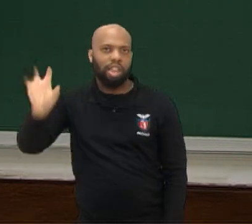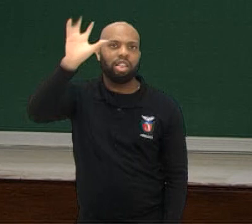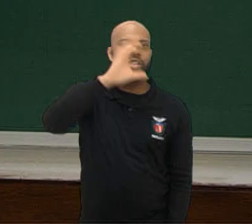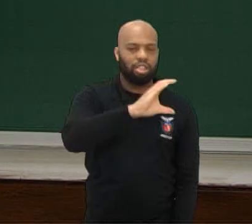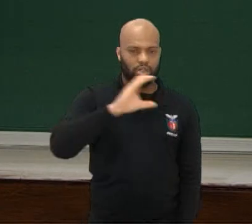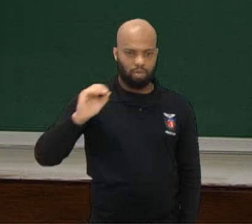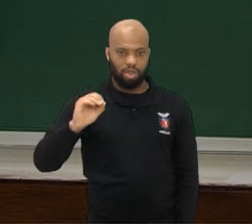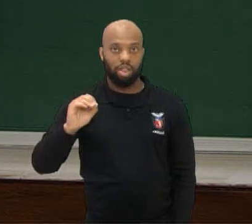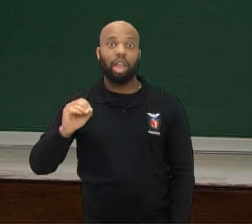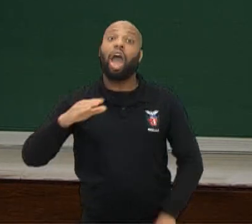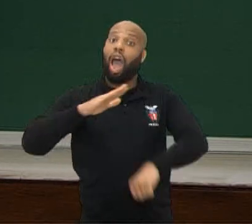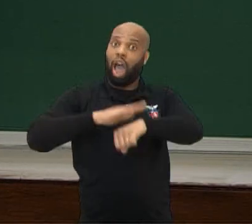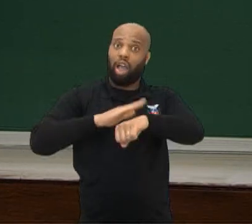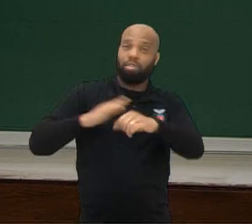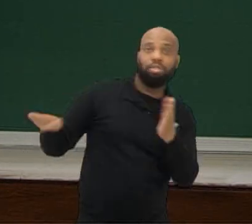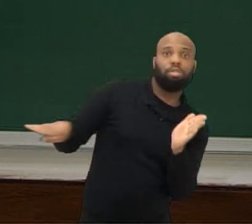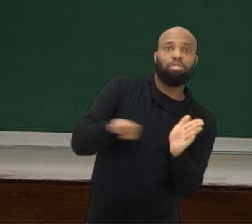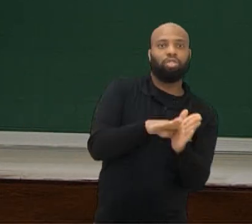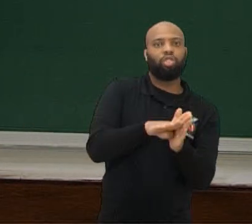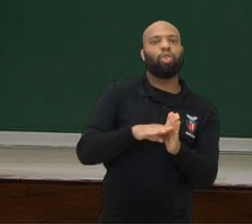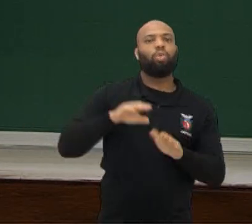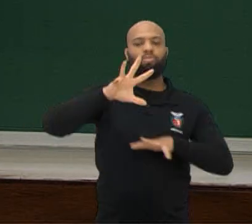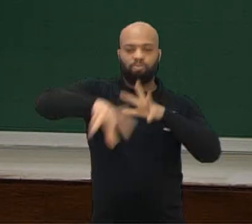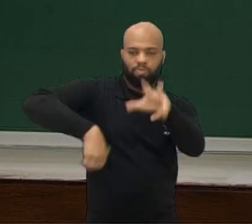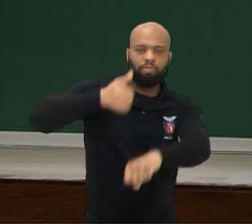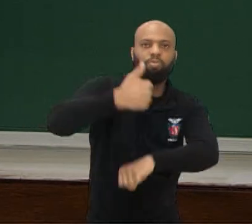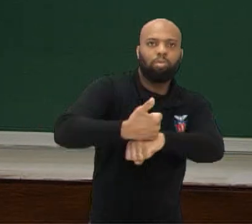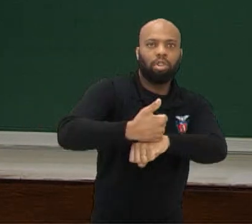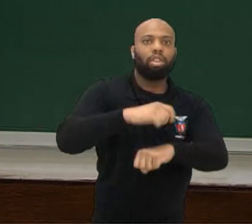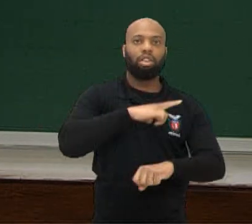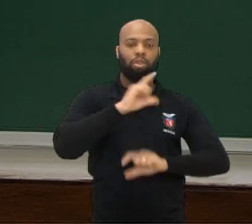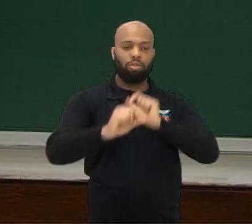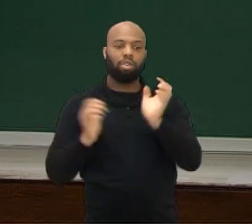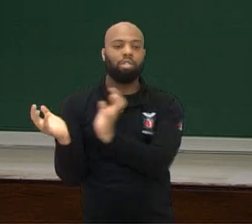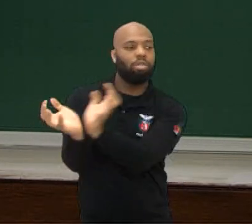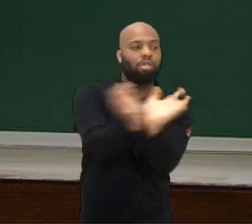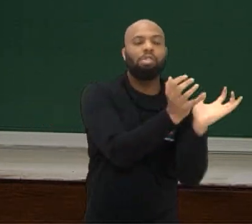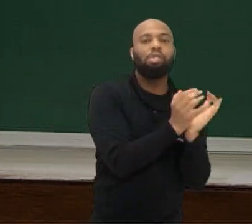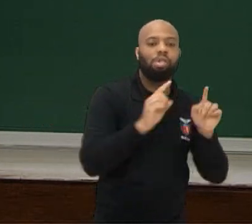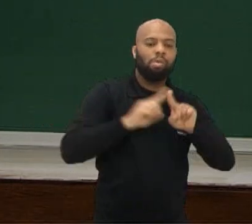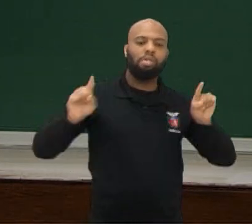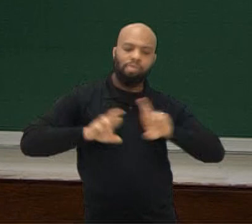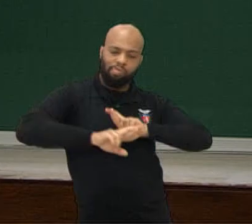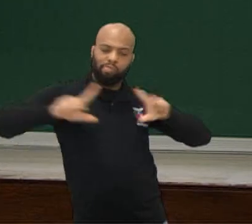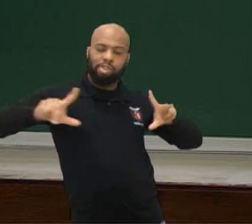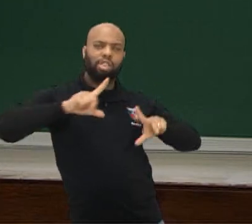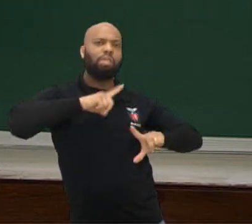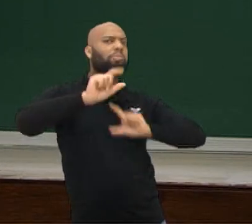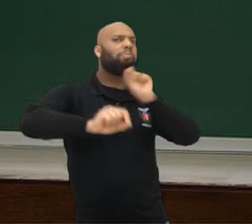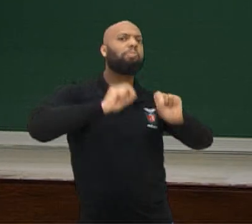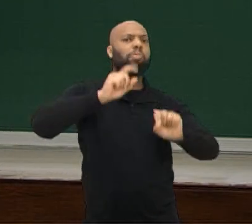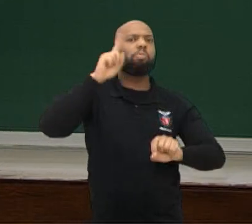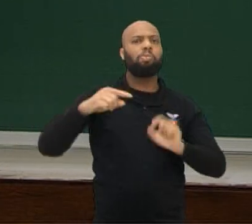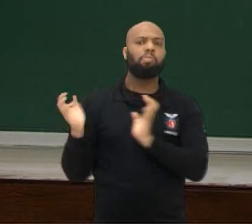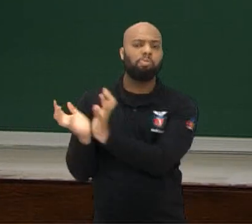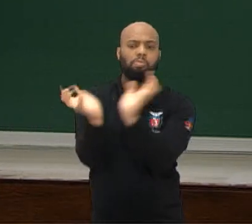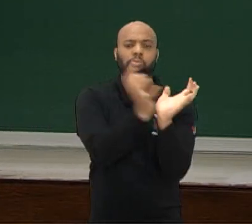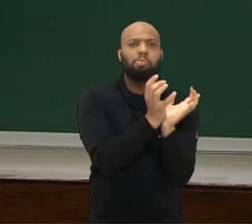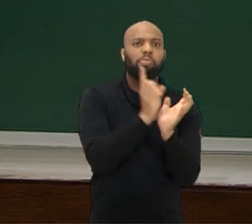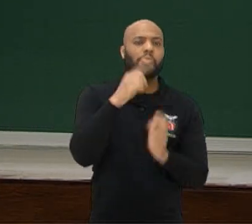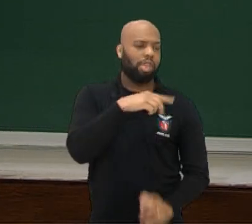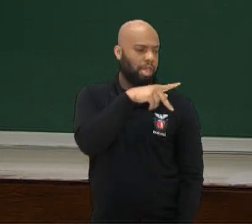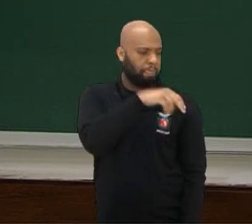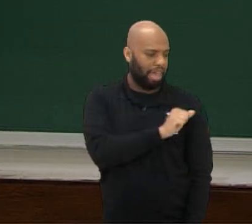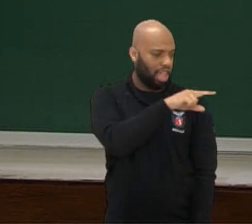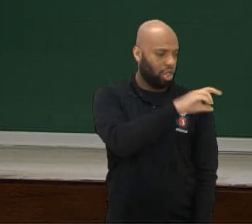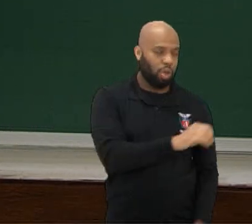centro-oeste até a chegada dos colonizadores. Então ali, grupos, o único diferente que nós vamos ter aqui é o Pano,